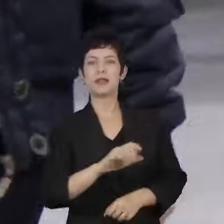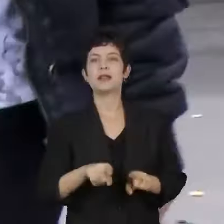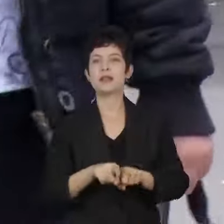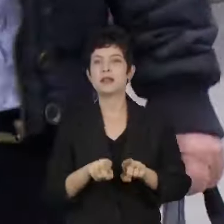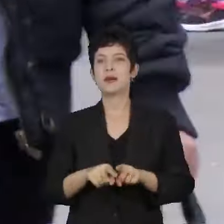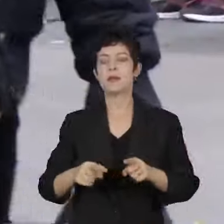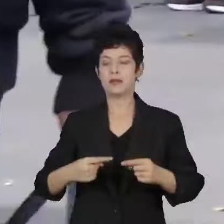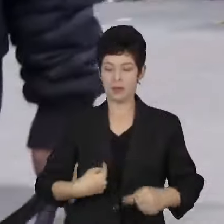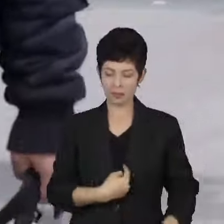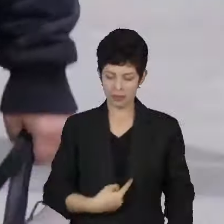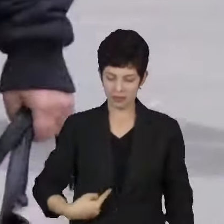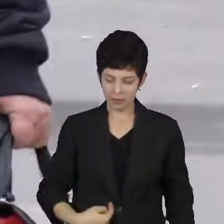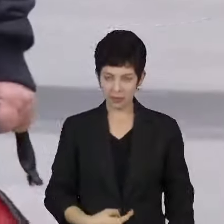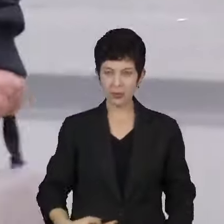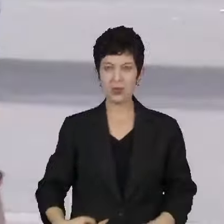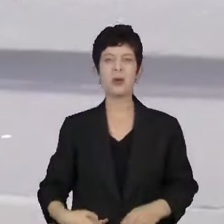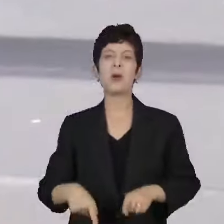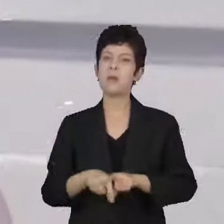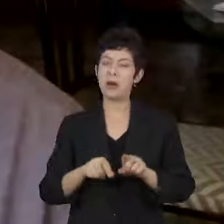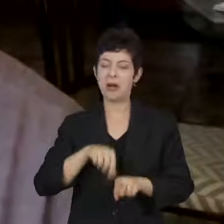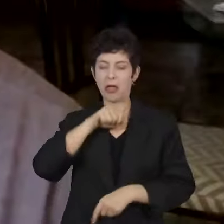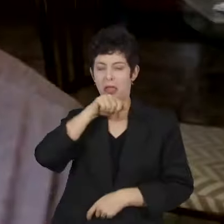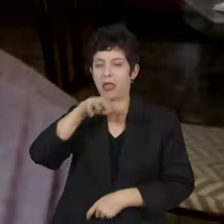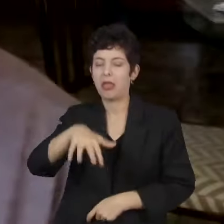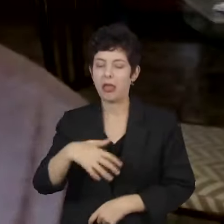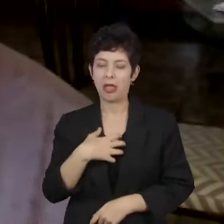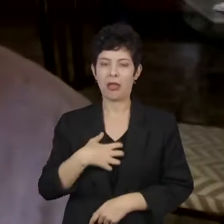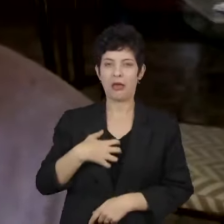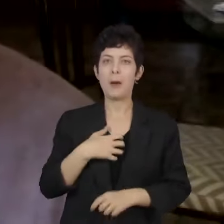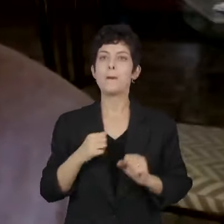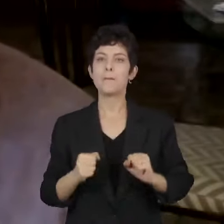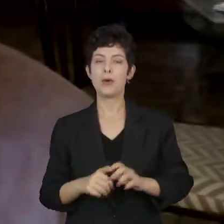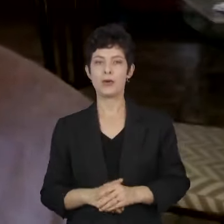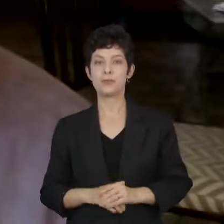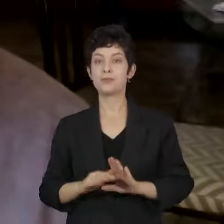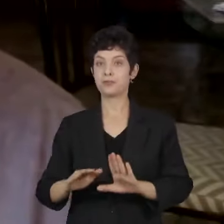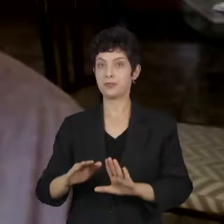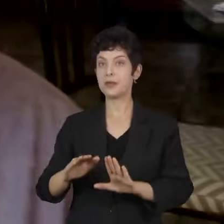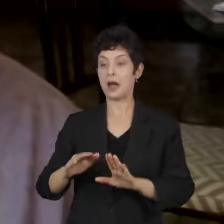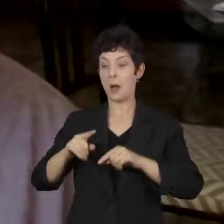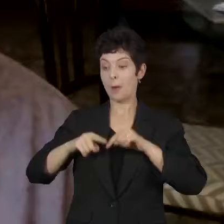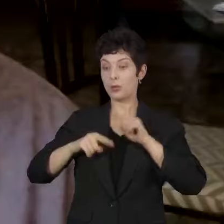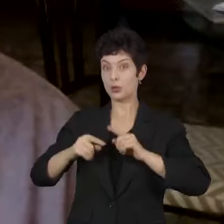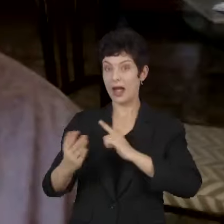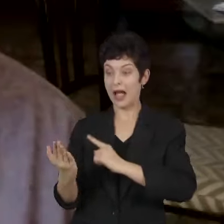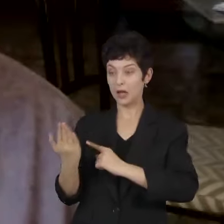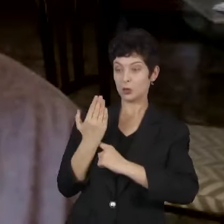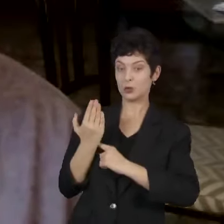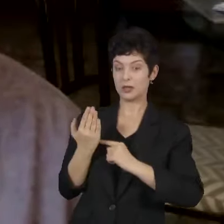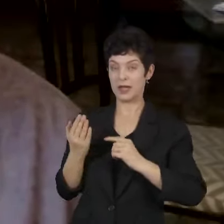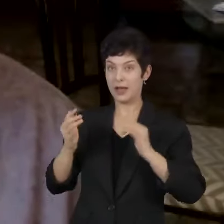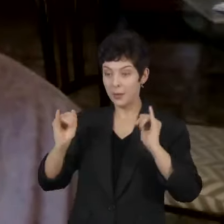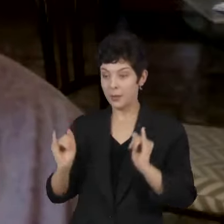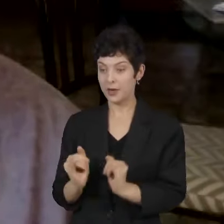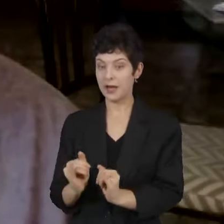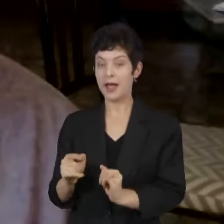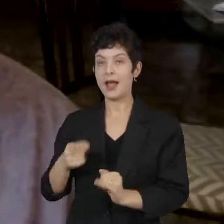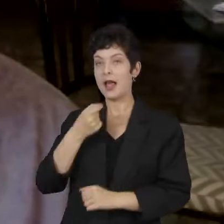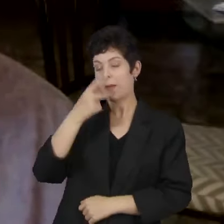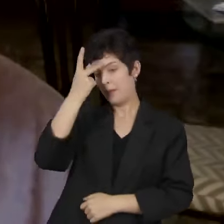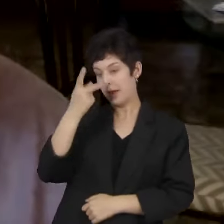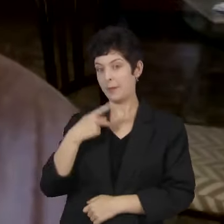gastrointestinais semelhantes, como náuseas e vômitos. Quando a gente fala emagrecedor, a gente está falando de remédio usado por conta